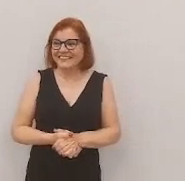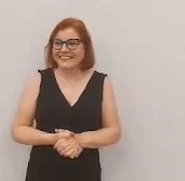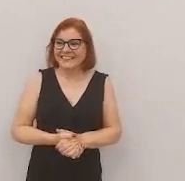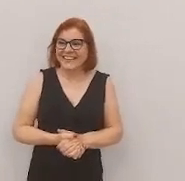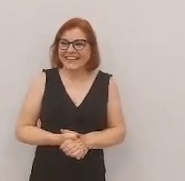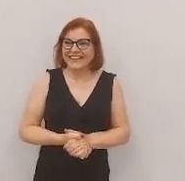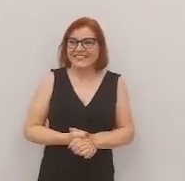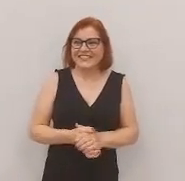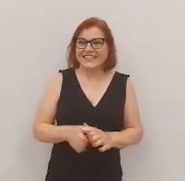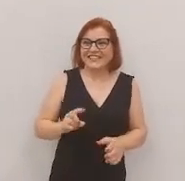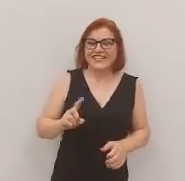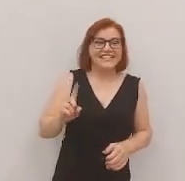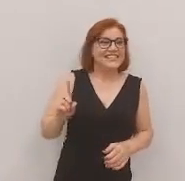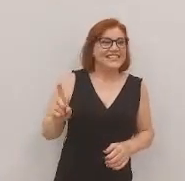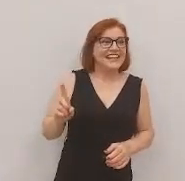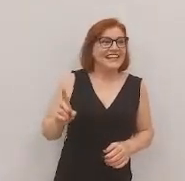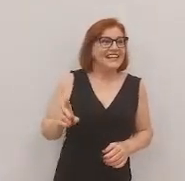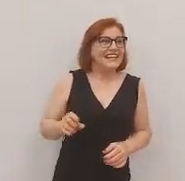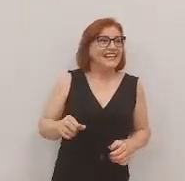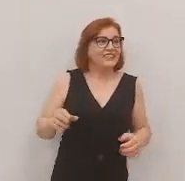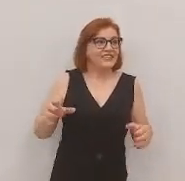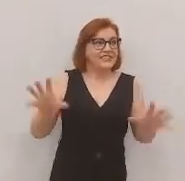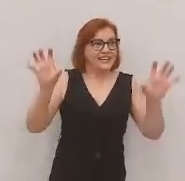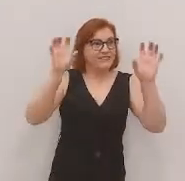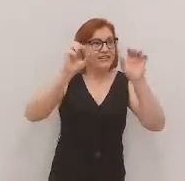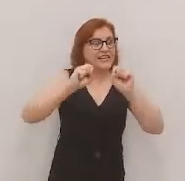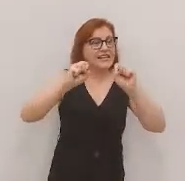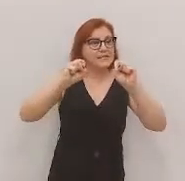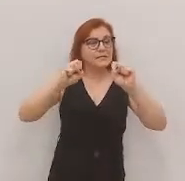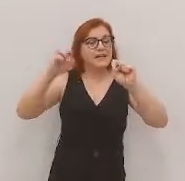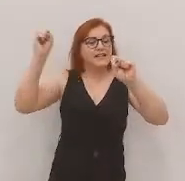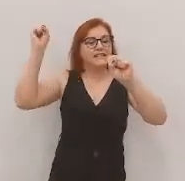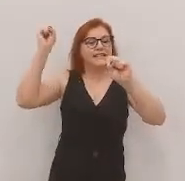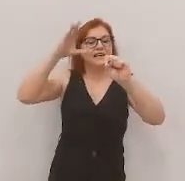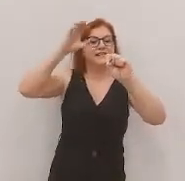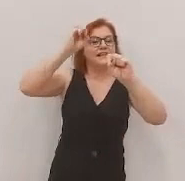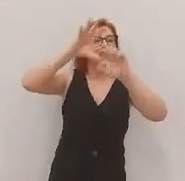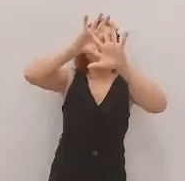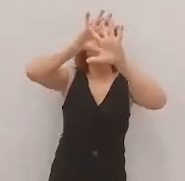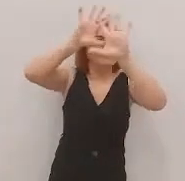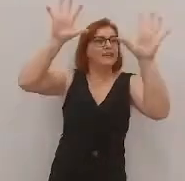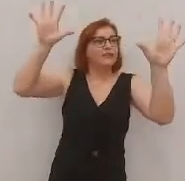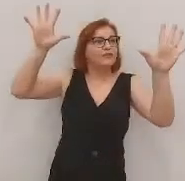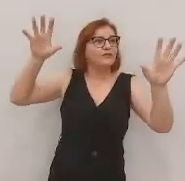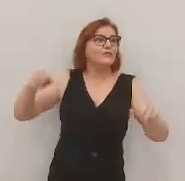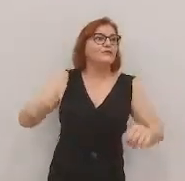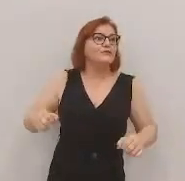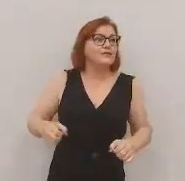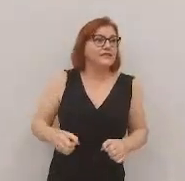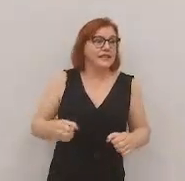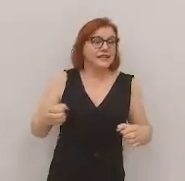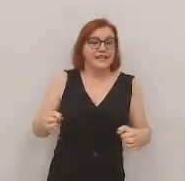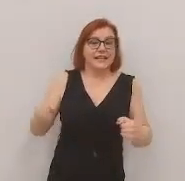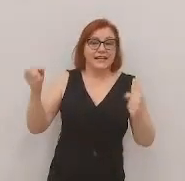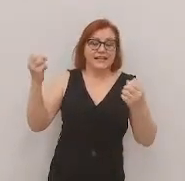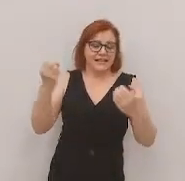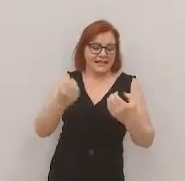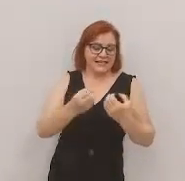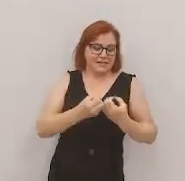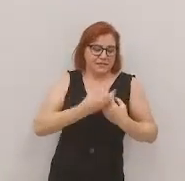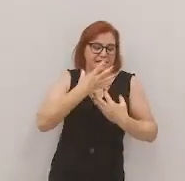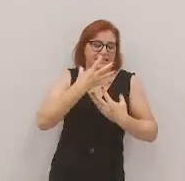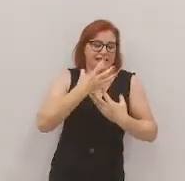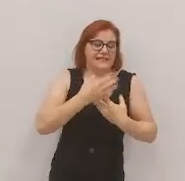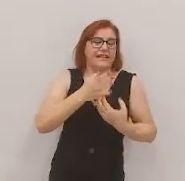Porque o Deus que disse, das trevas resplandecerá a luz,